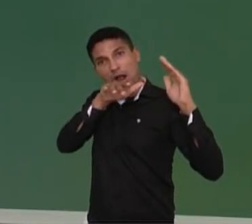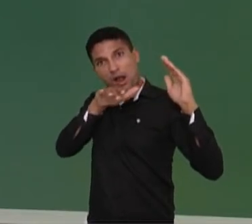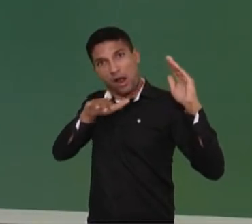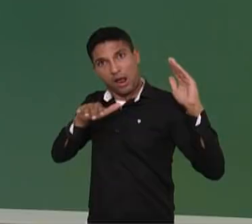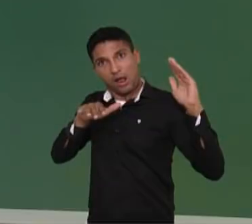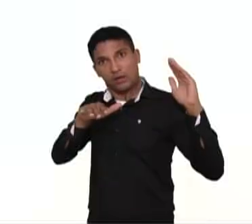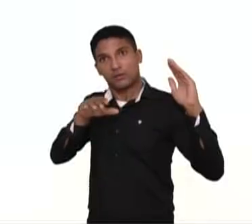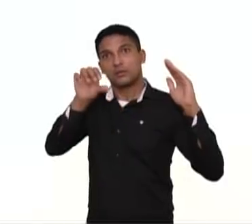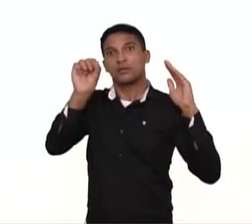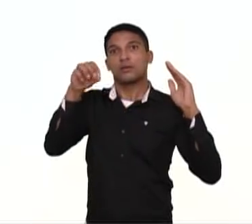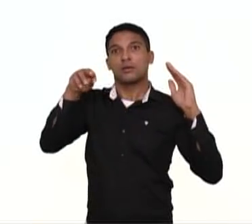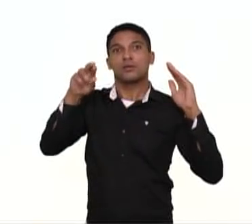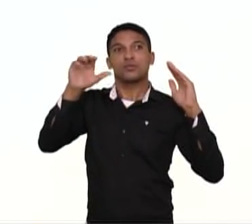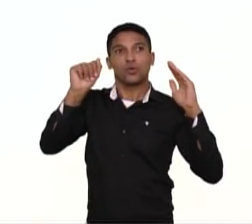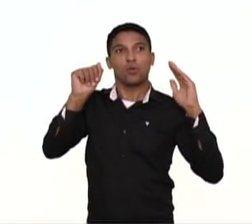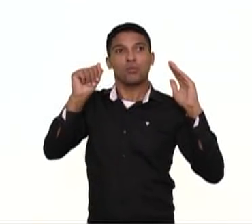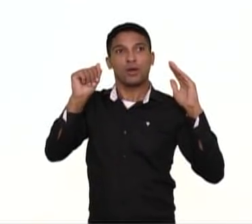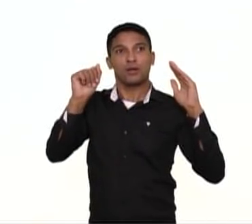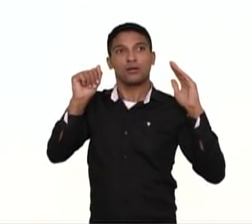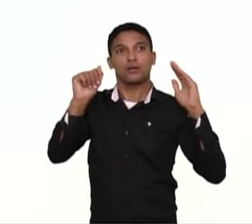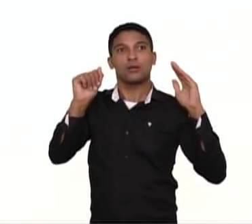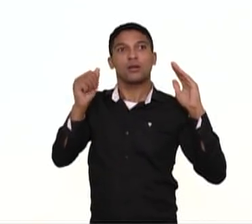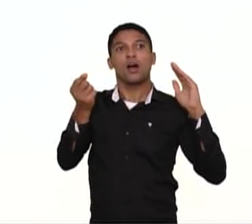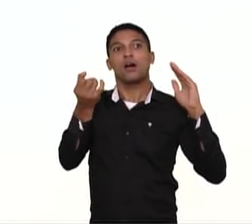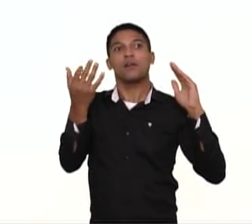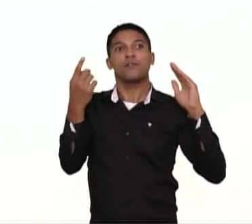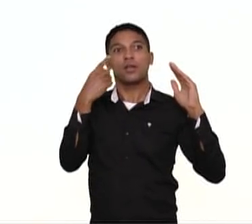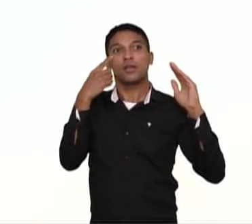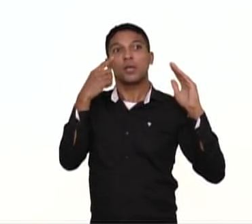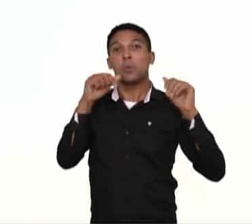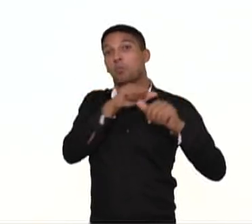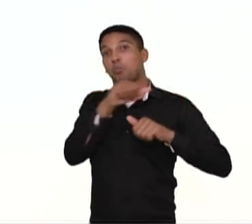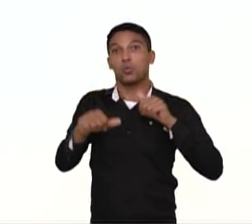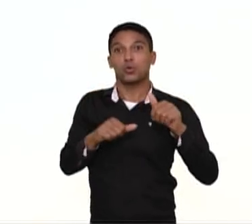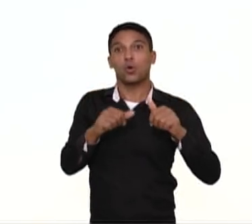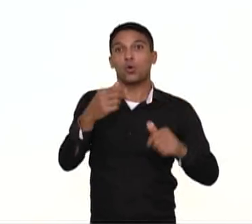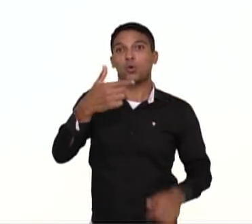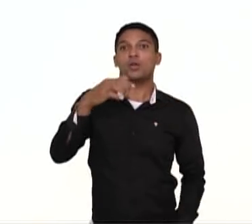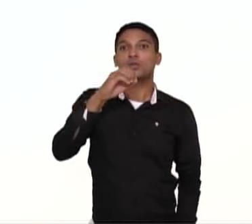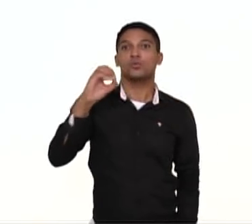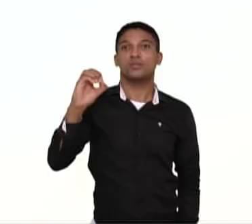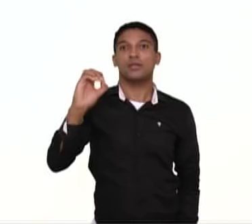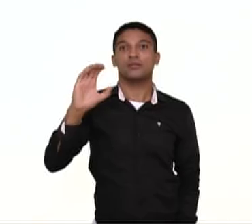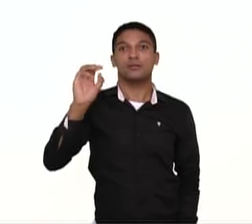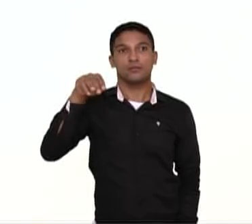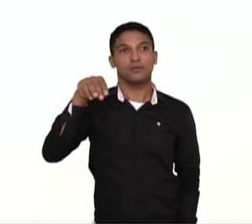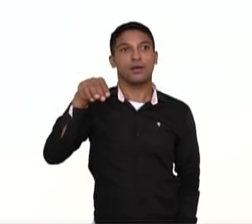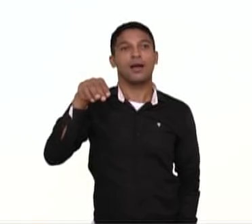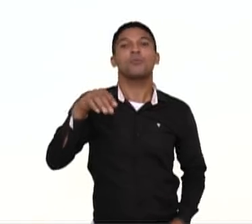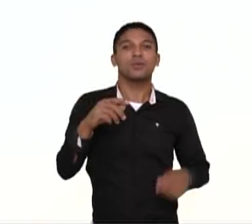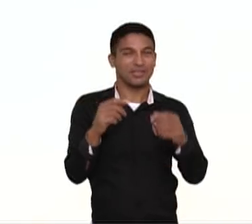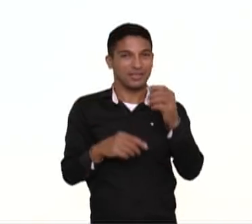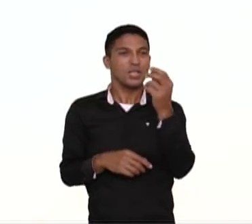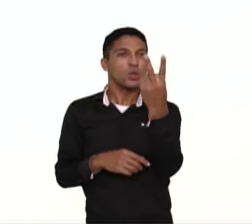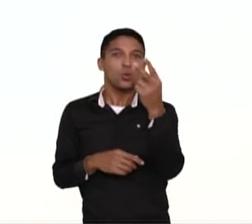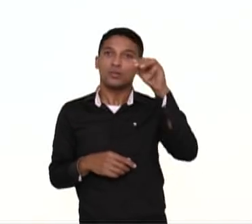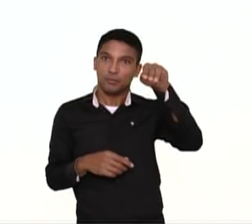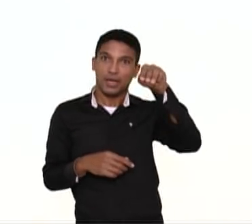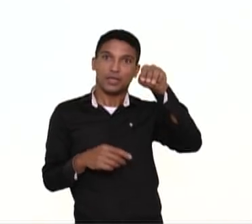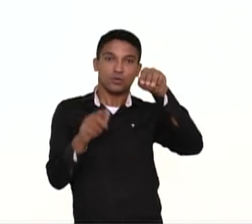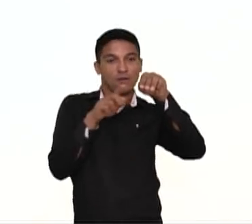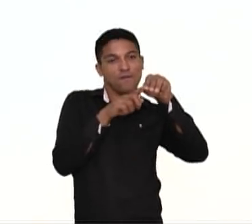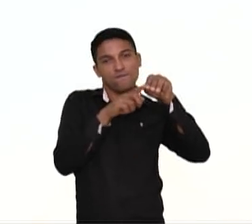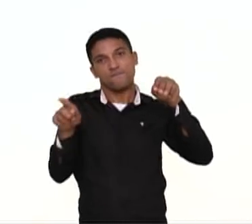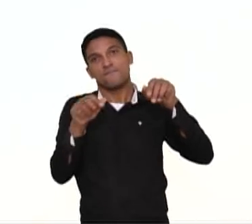isso? Né? Lembra que a sombra era de 2 metros? Eu converti metro em centímetro.